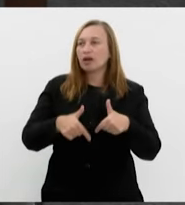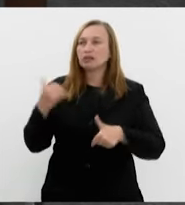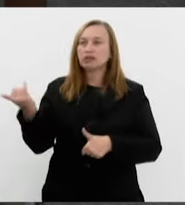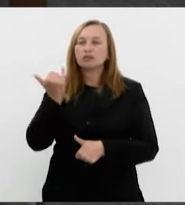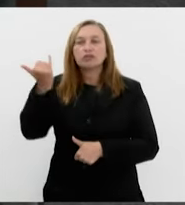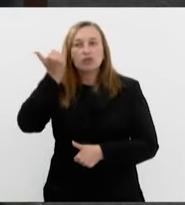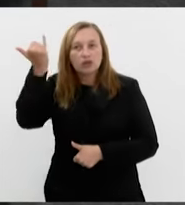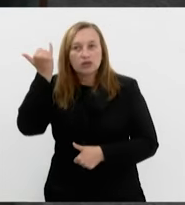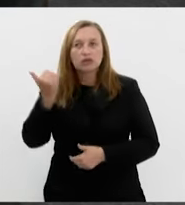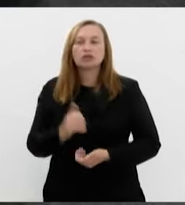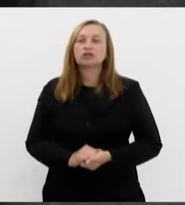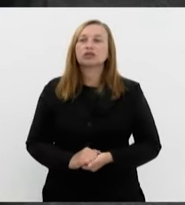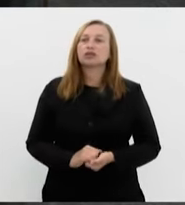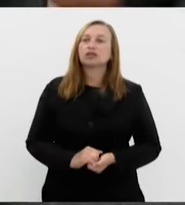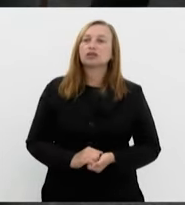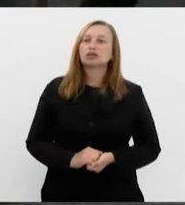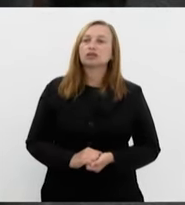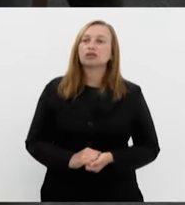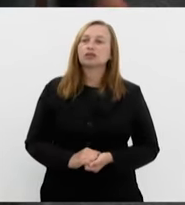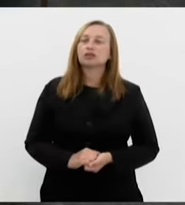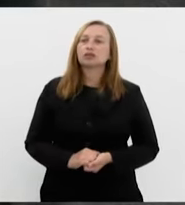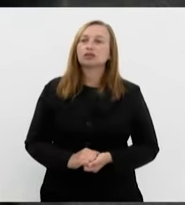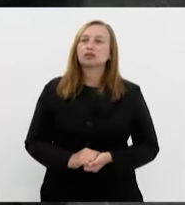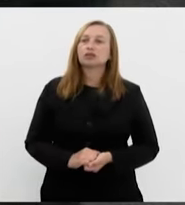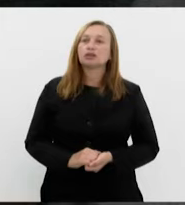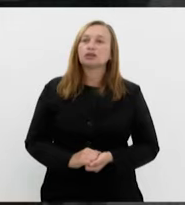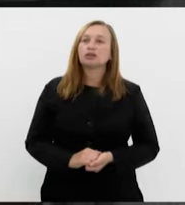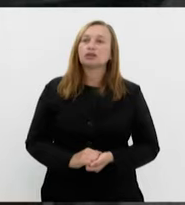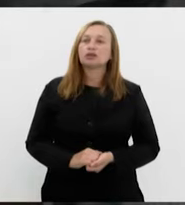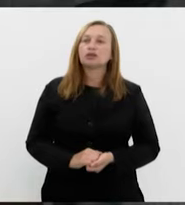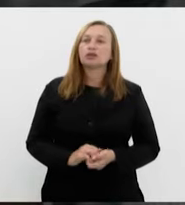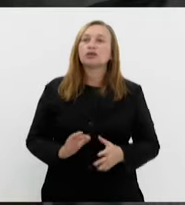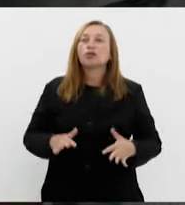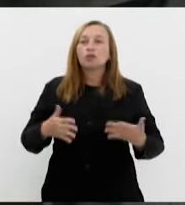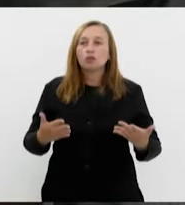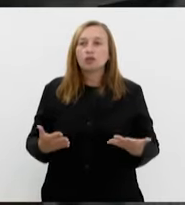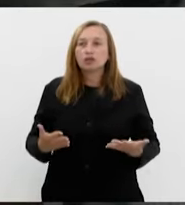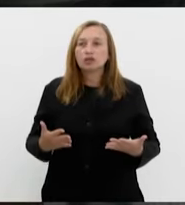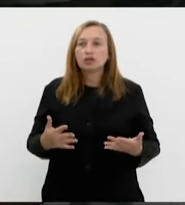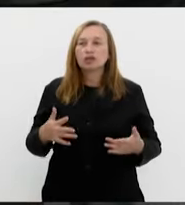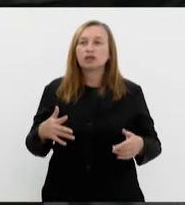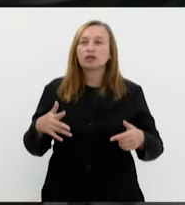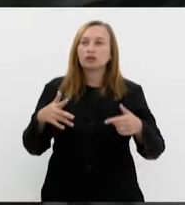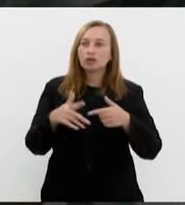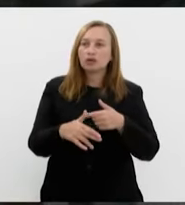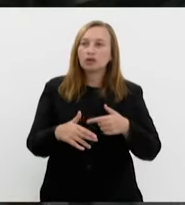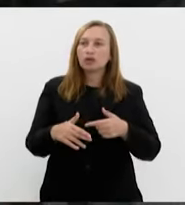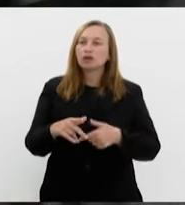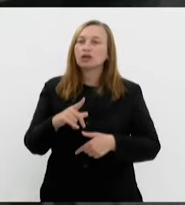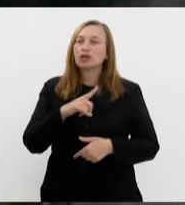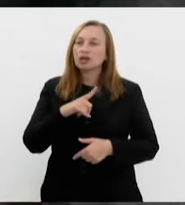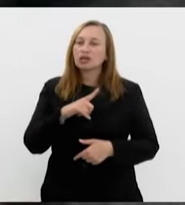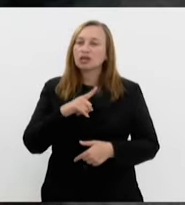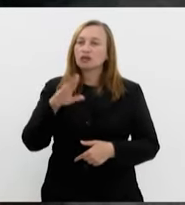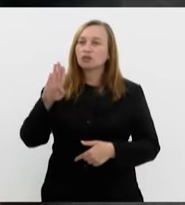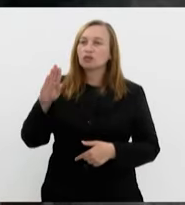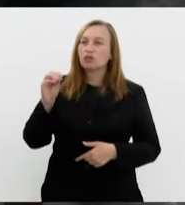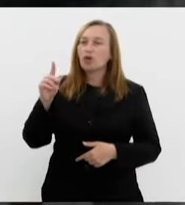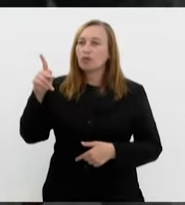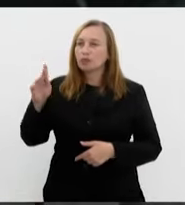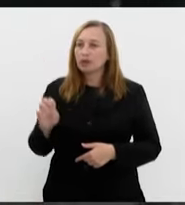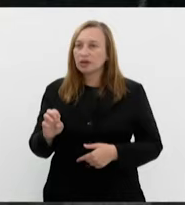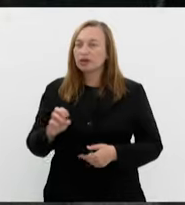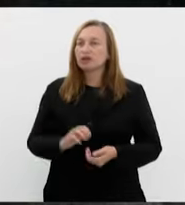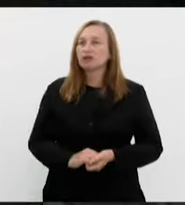muito específica recentemente, quando ele interviu, porque tinha passado pelo BOPE, ele